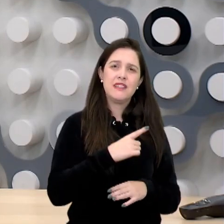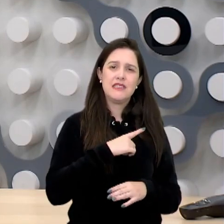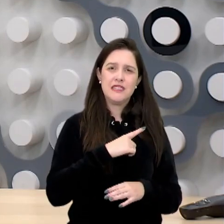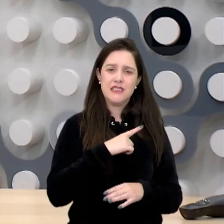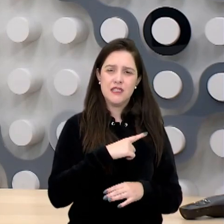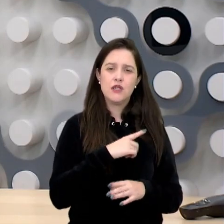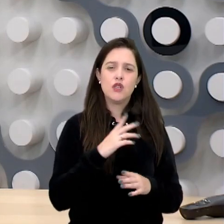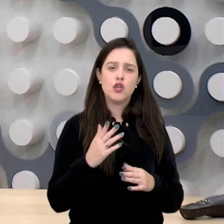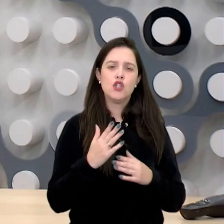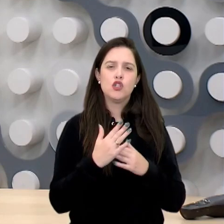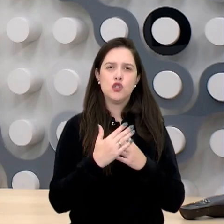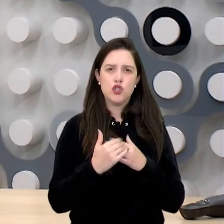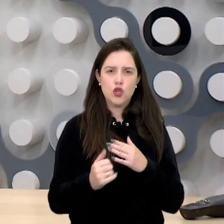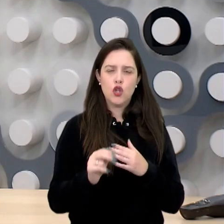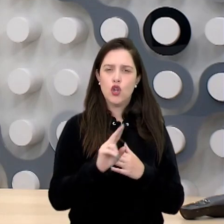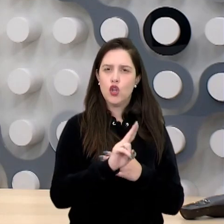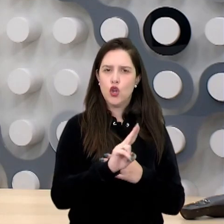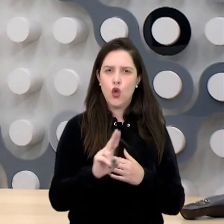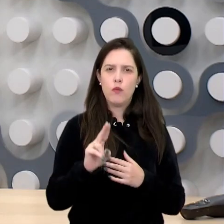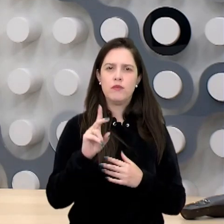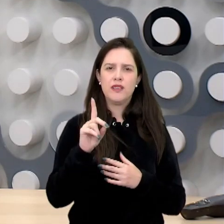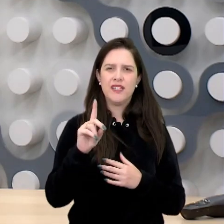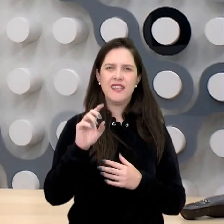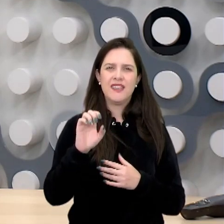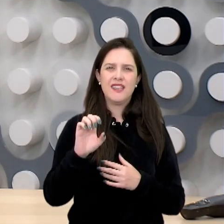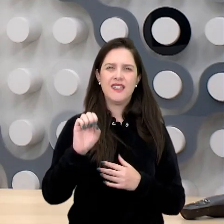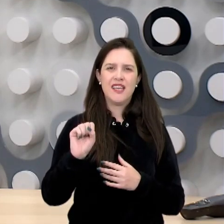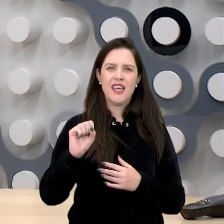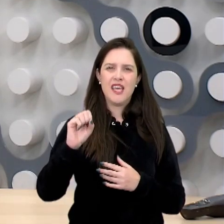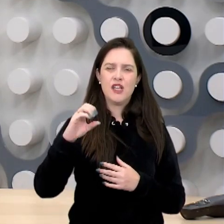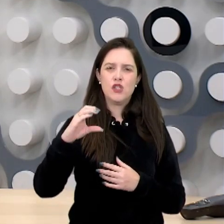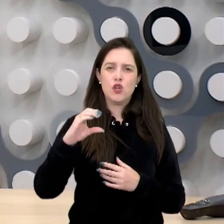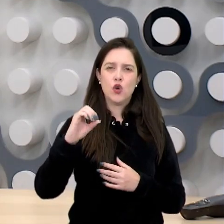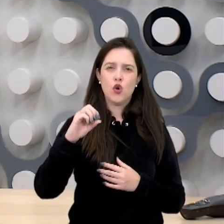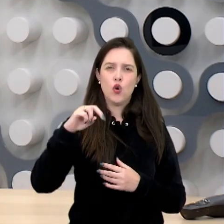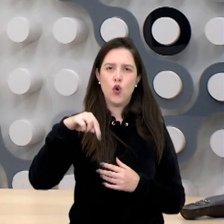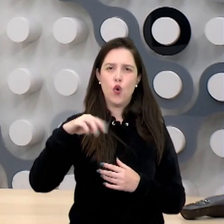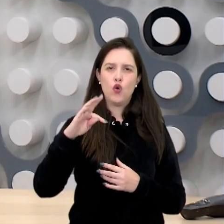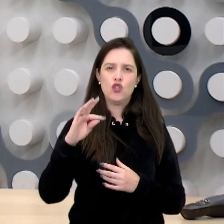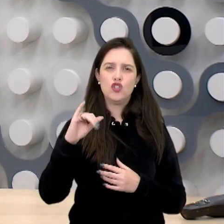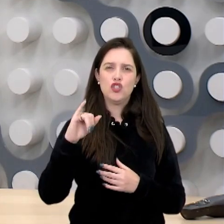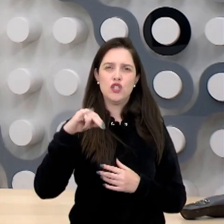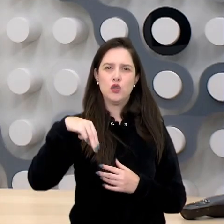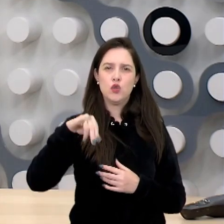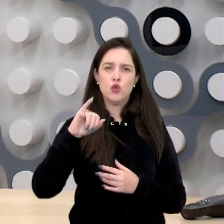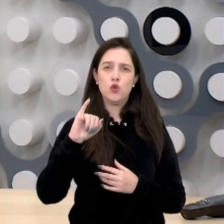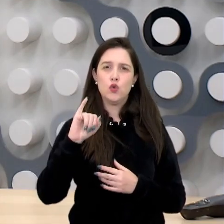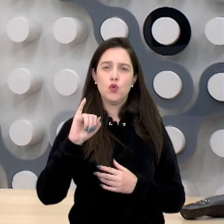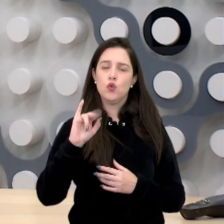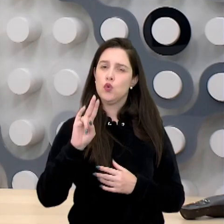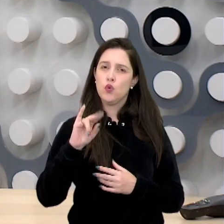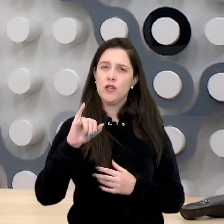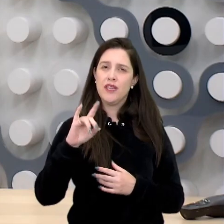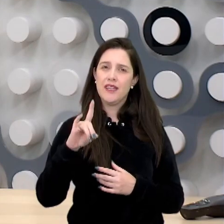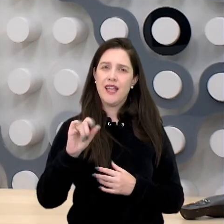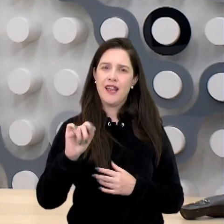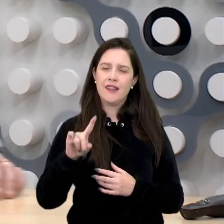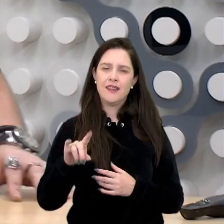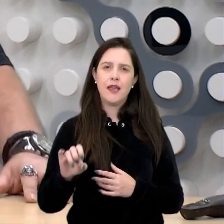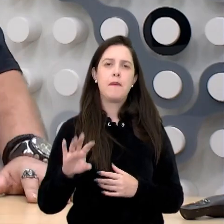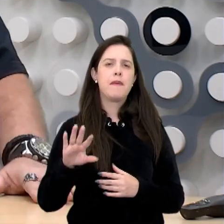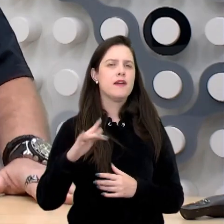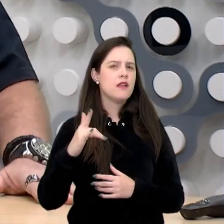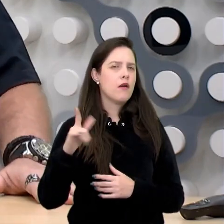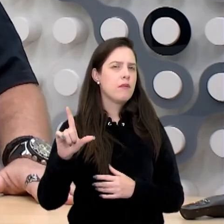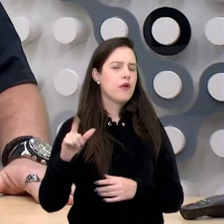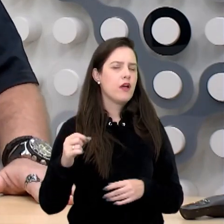que chamamos de descontinuidade sísmica, né, que muita gente desconhece. Vamos lá para a próxima tela, que vai ter lá